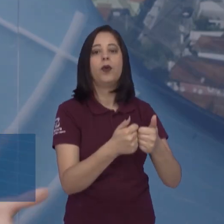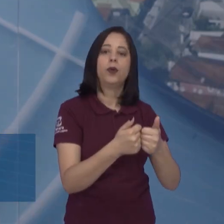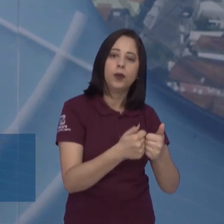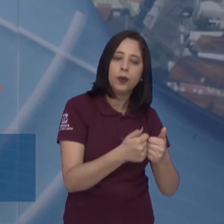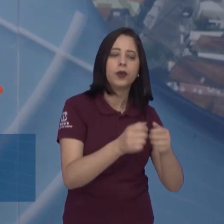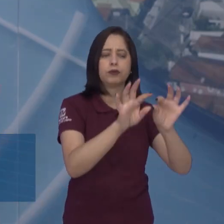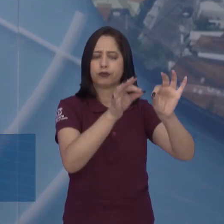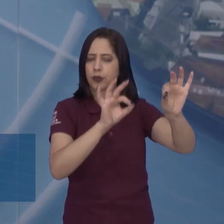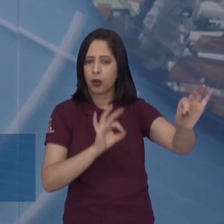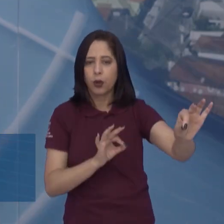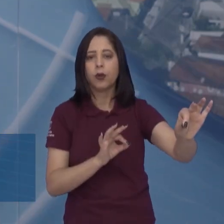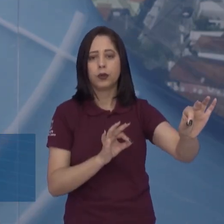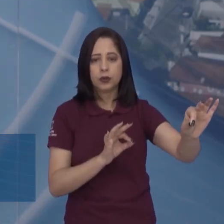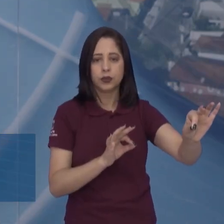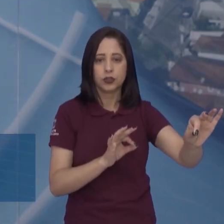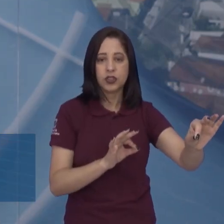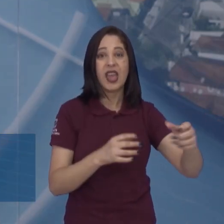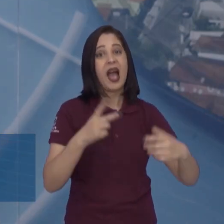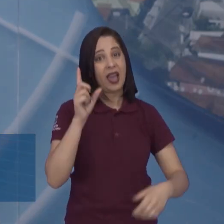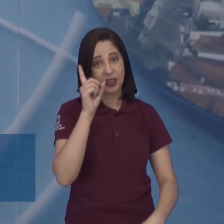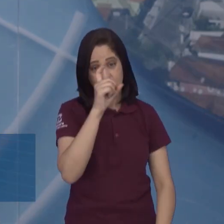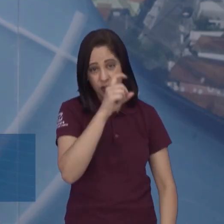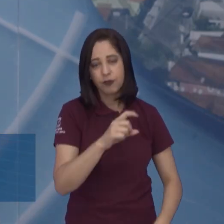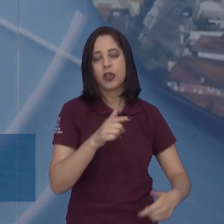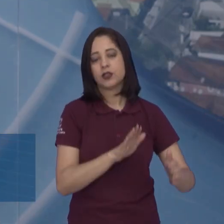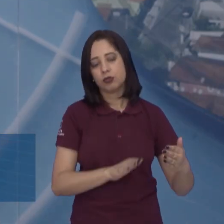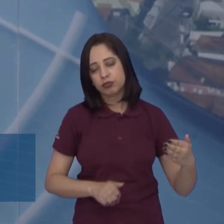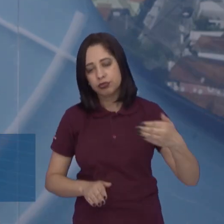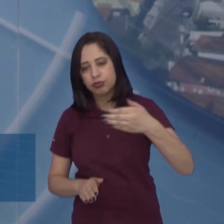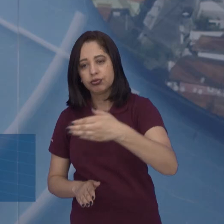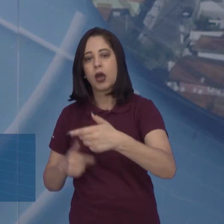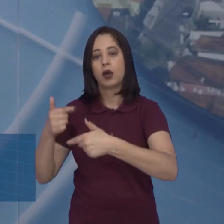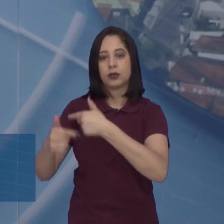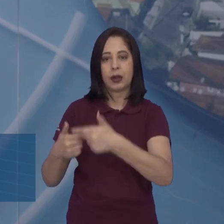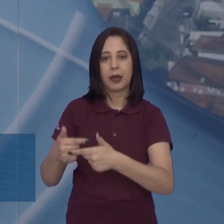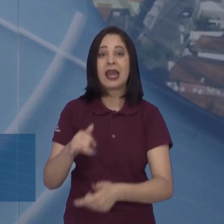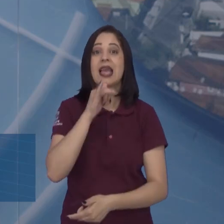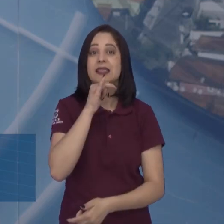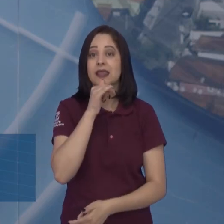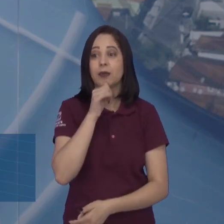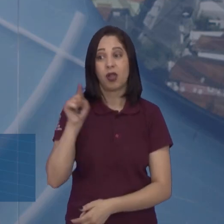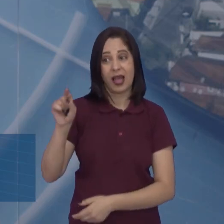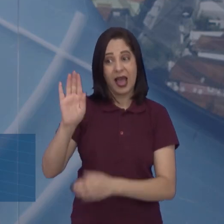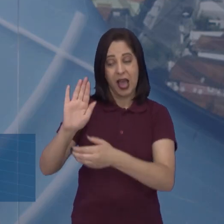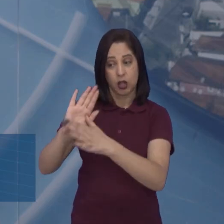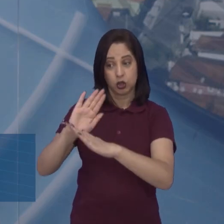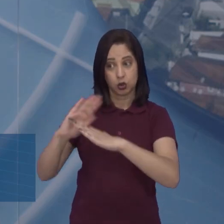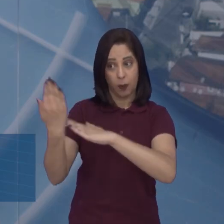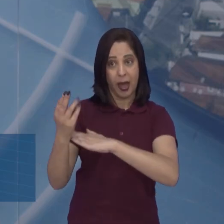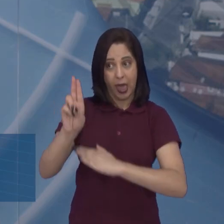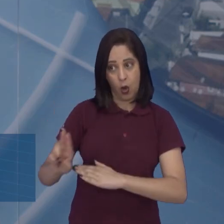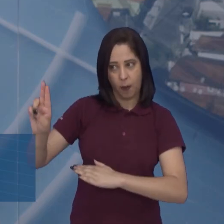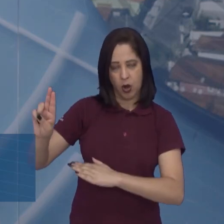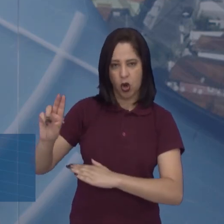mais distantes de muita coisa, até para se locomover, né, para trabalhar. Por exemplo, a Ana Lu citou o caso do Urbanova, né, que é um bairro de classe